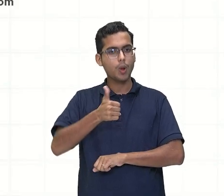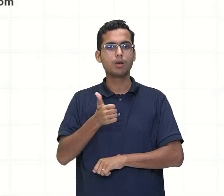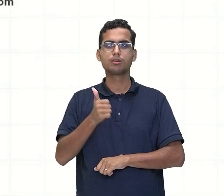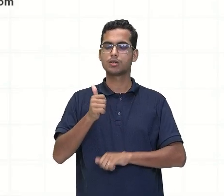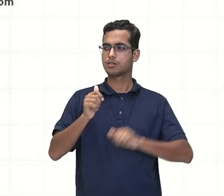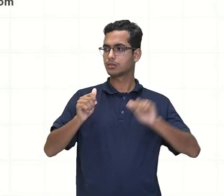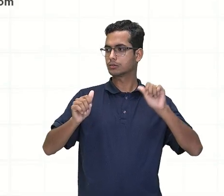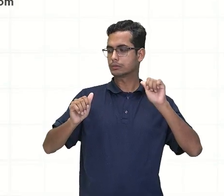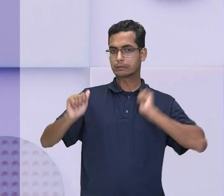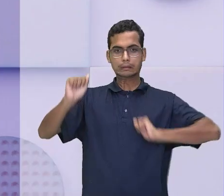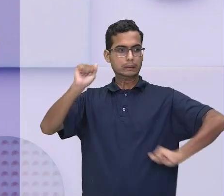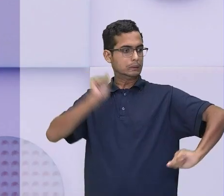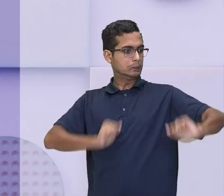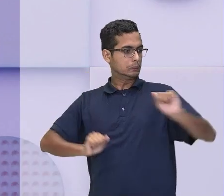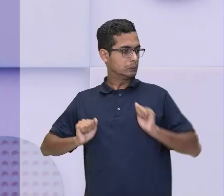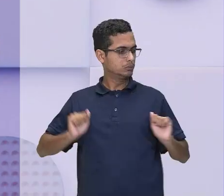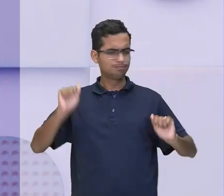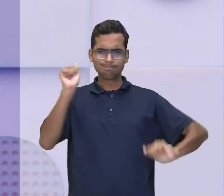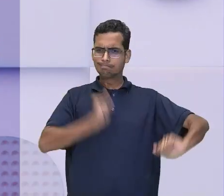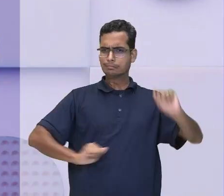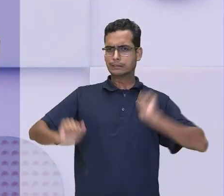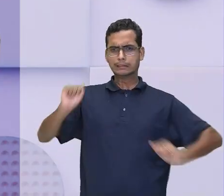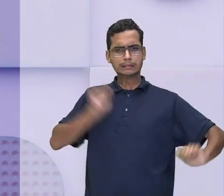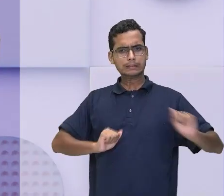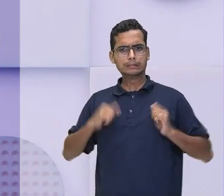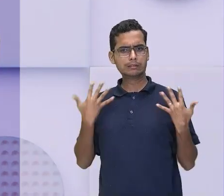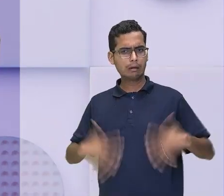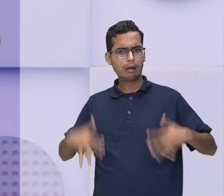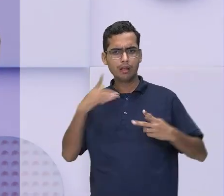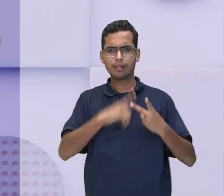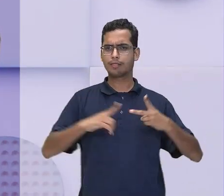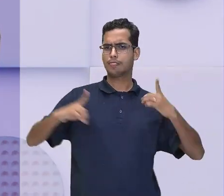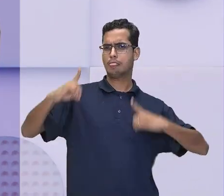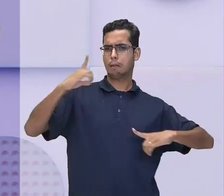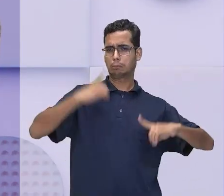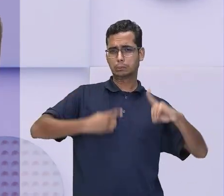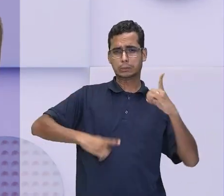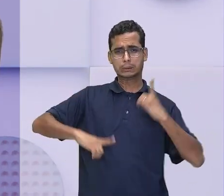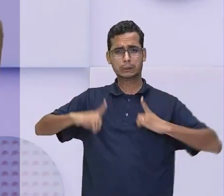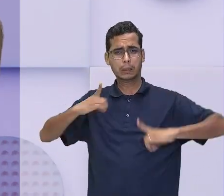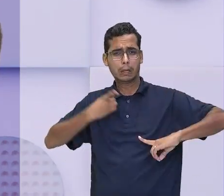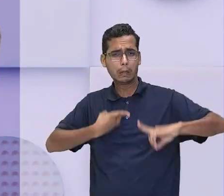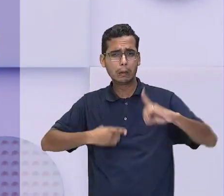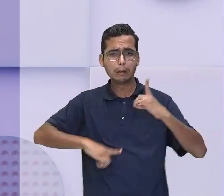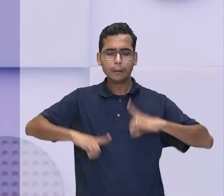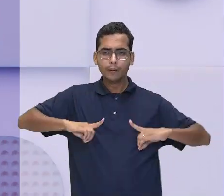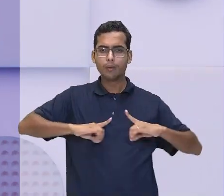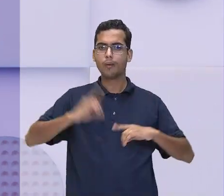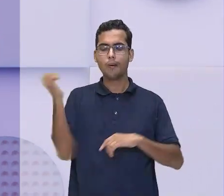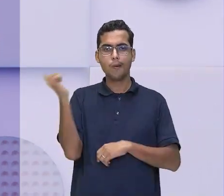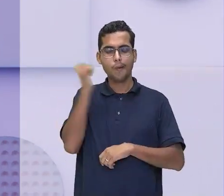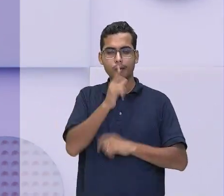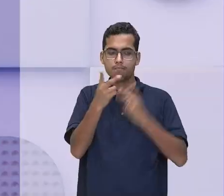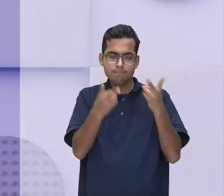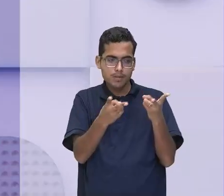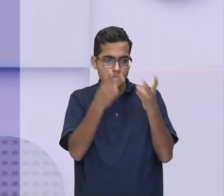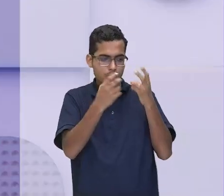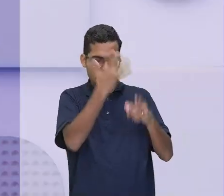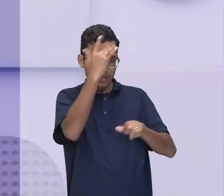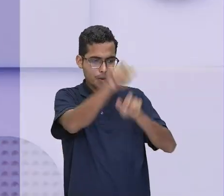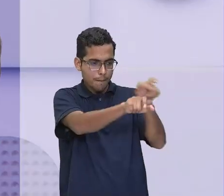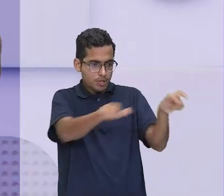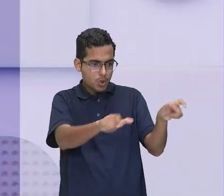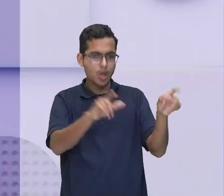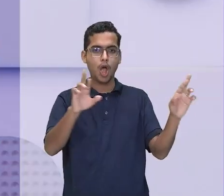som que existem já hospitais que, dentro do seu quadro de práticas,